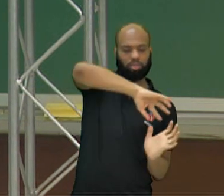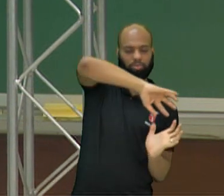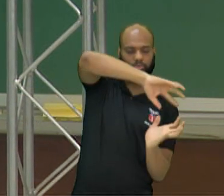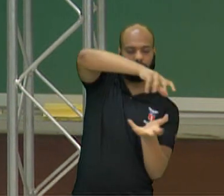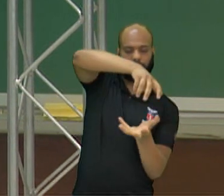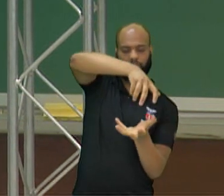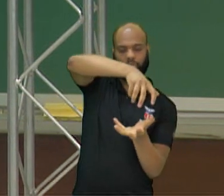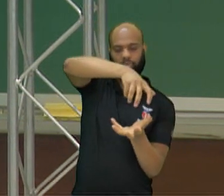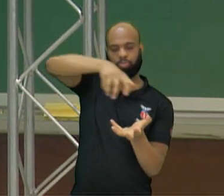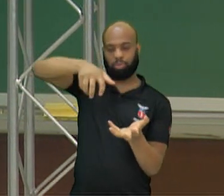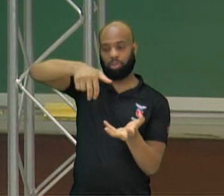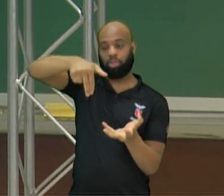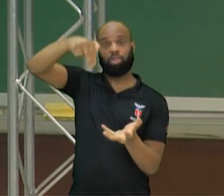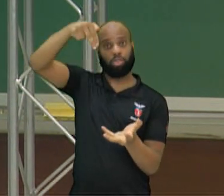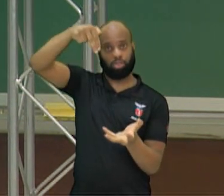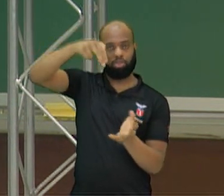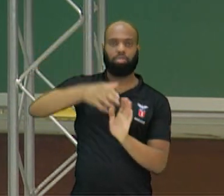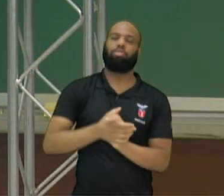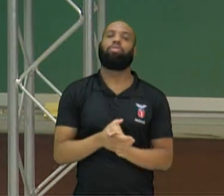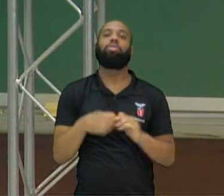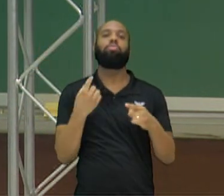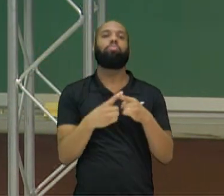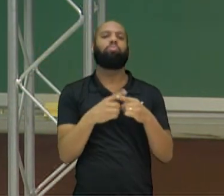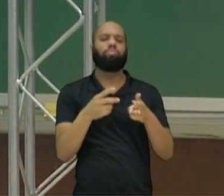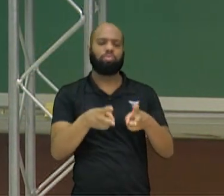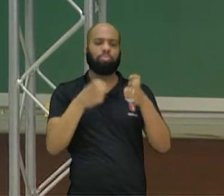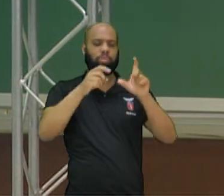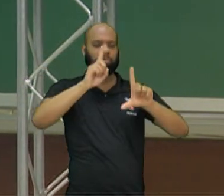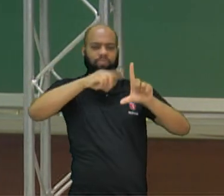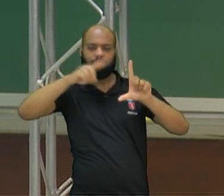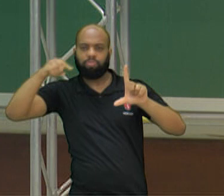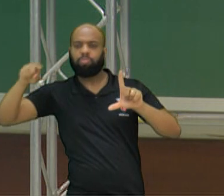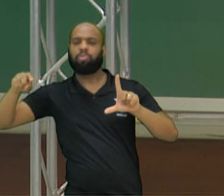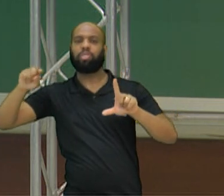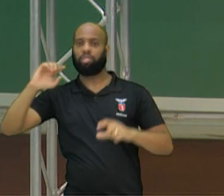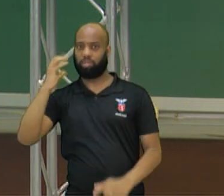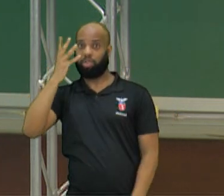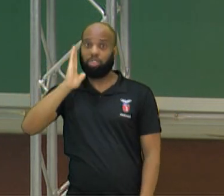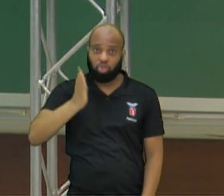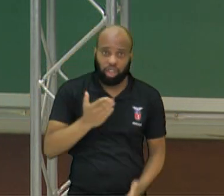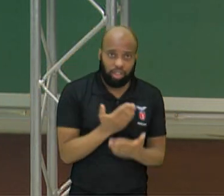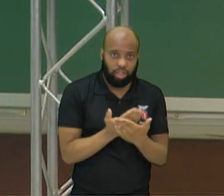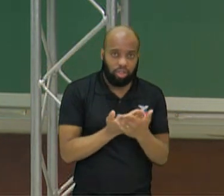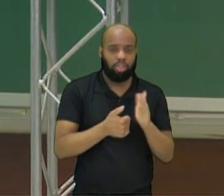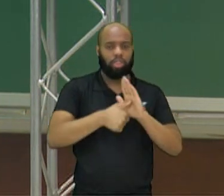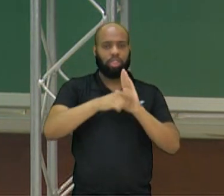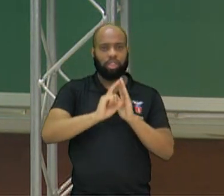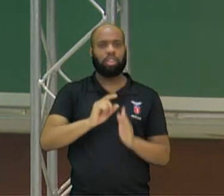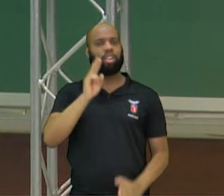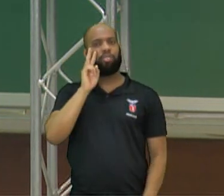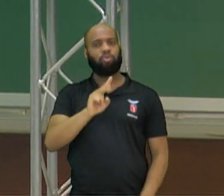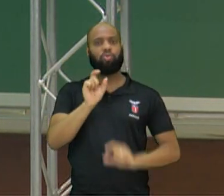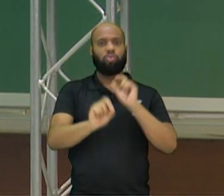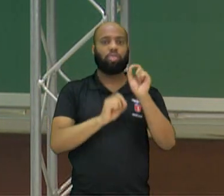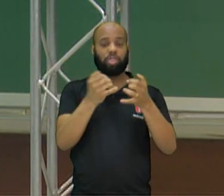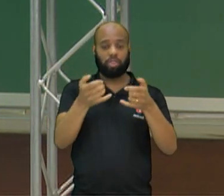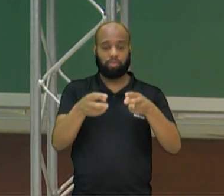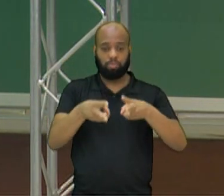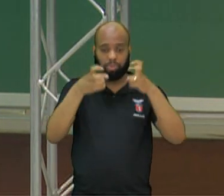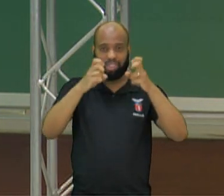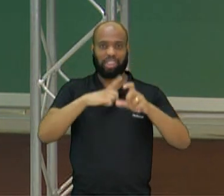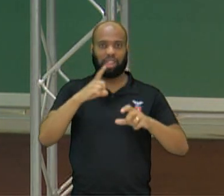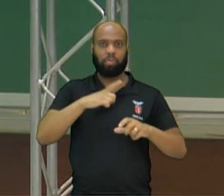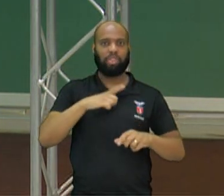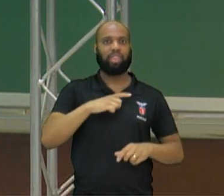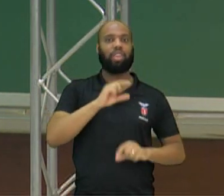nosso planeta. Se você observar os climogramas que já foram vistos anteriormente, você vai perceber que as